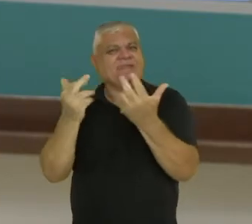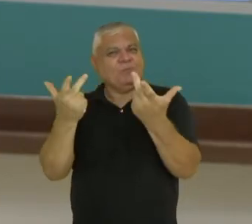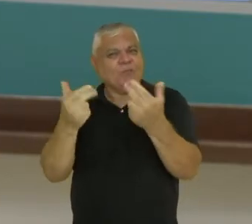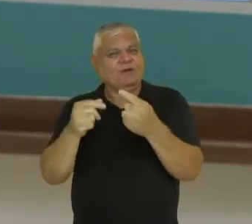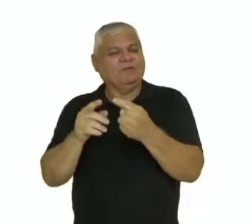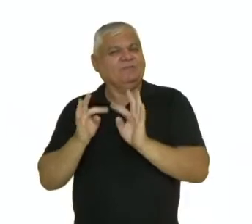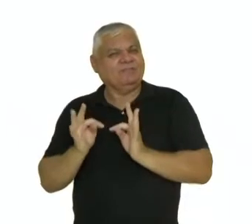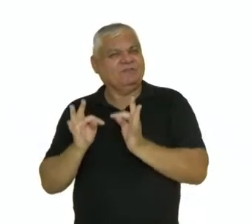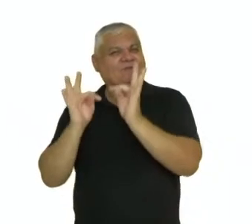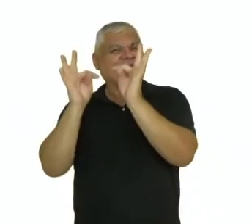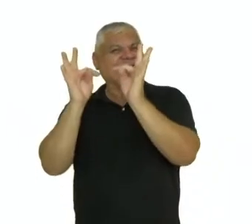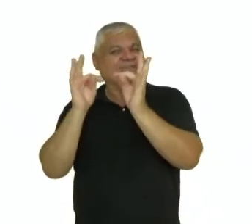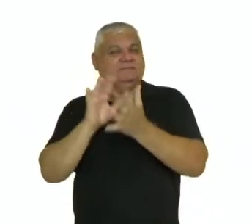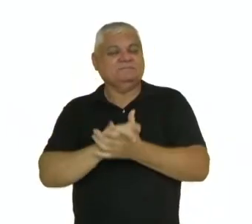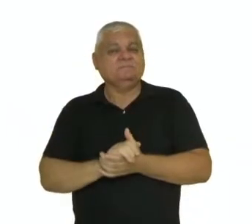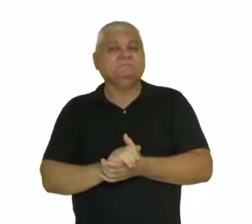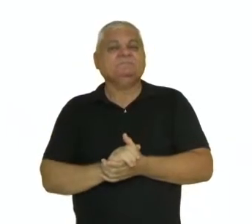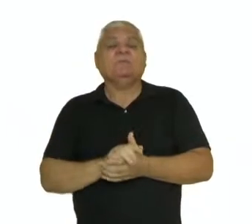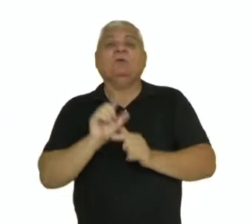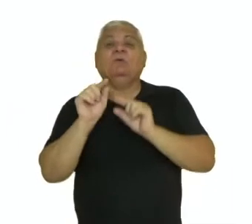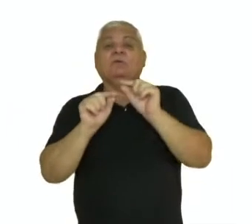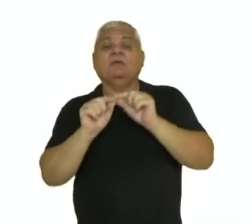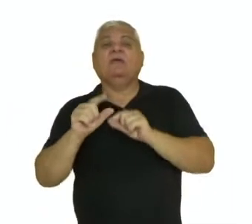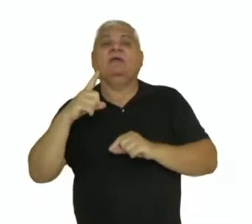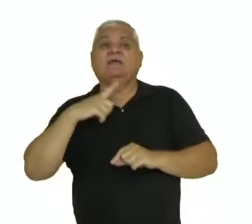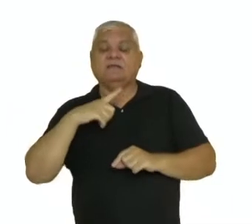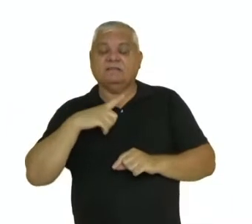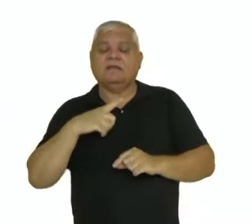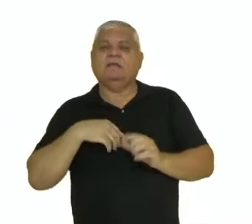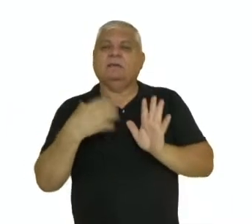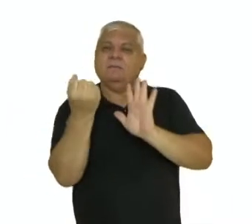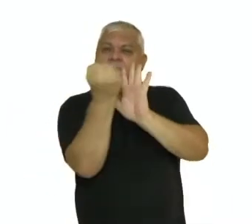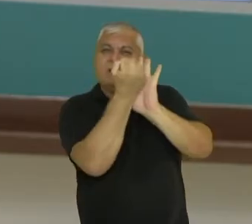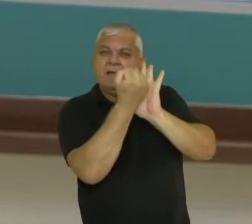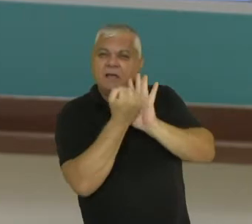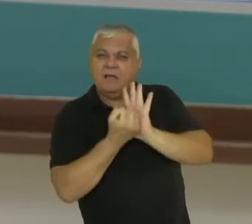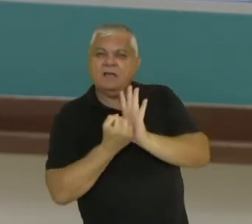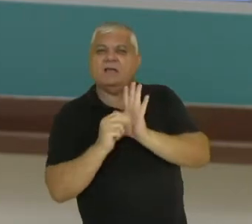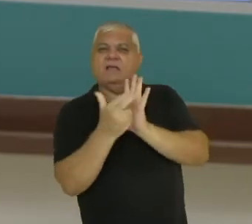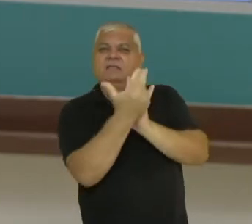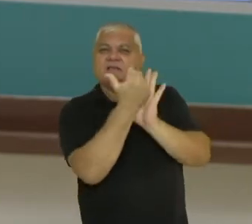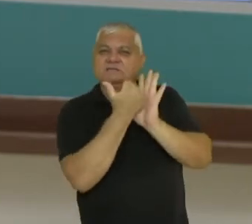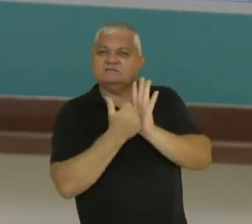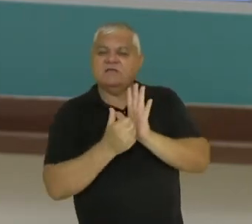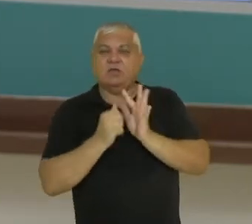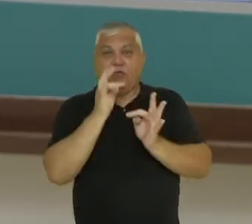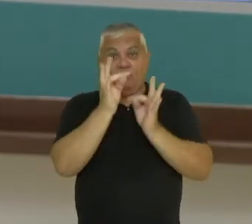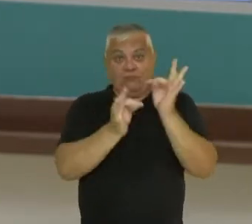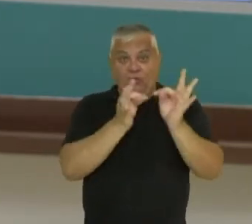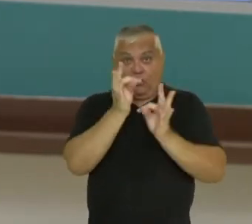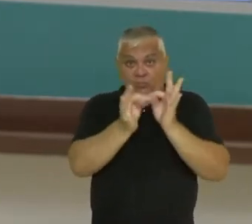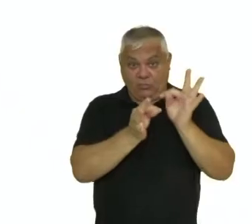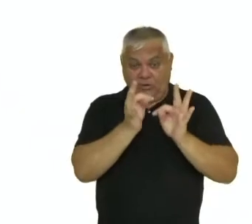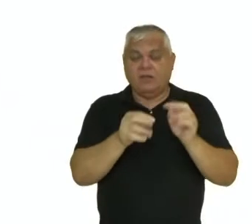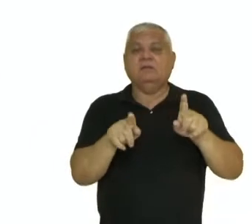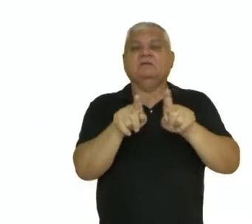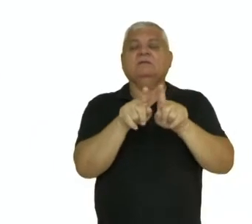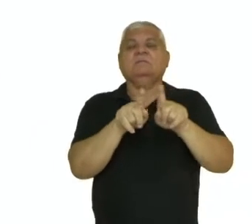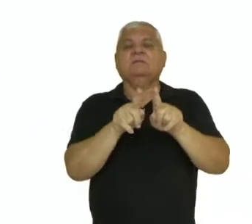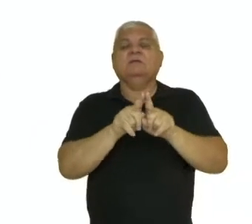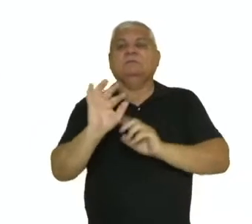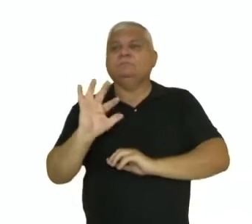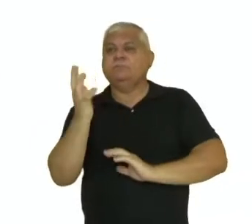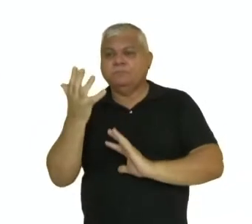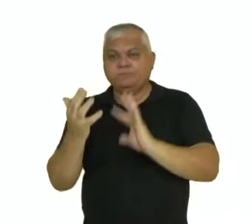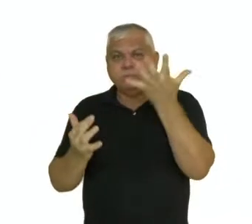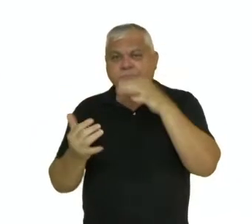tecnologia, pois representamos por meio de símbolos, que são as nossas fórmulas muitas vezes, os fenômenos químicos ou